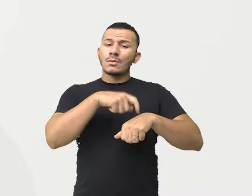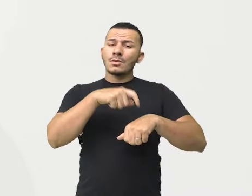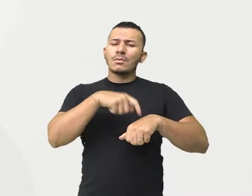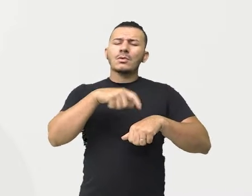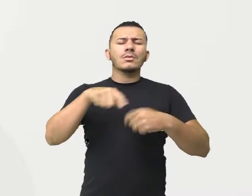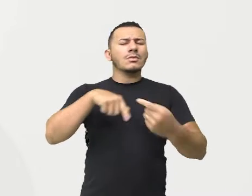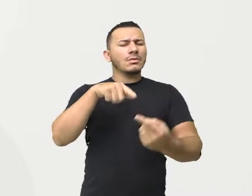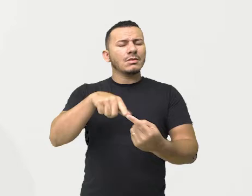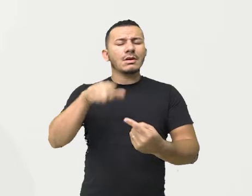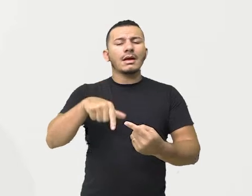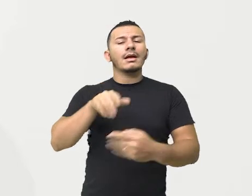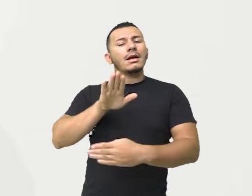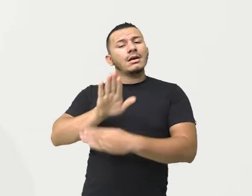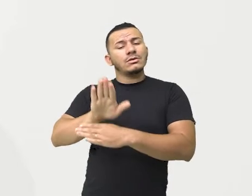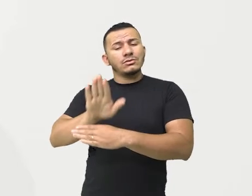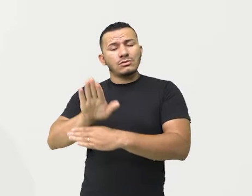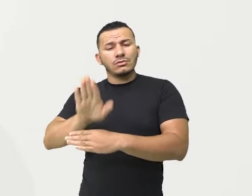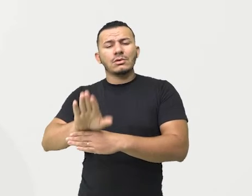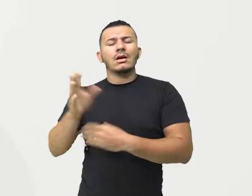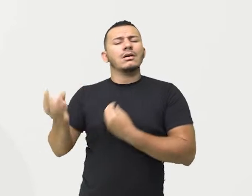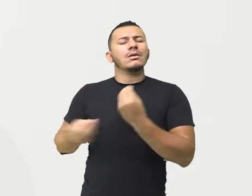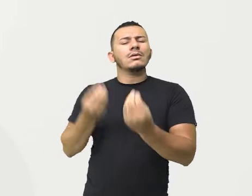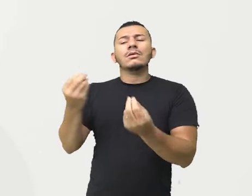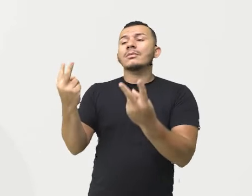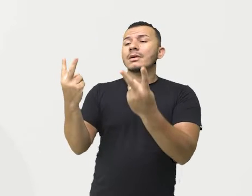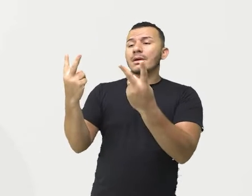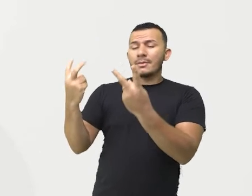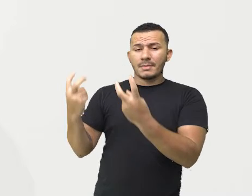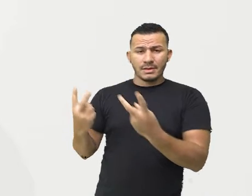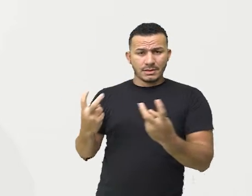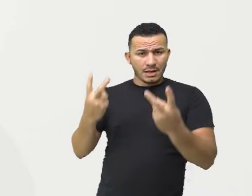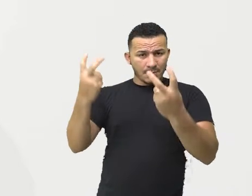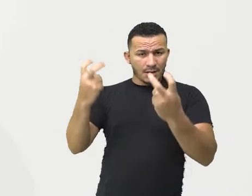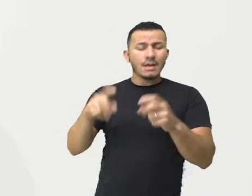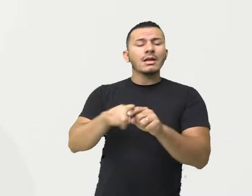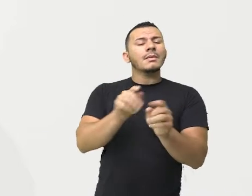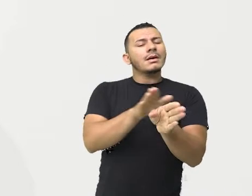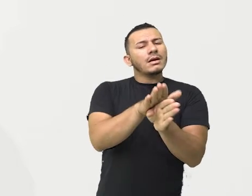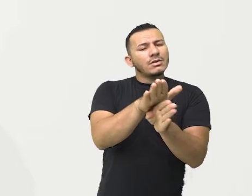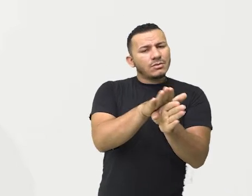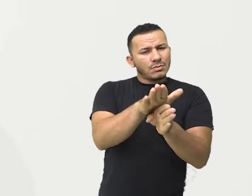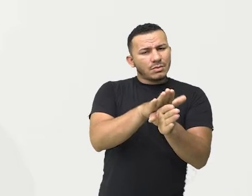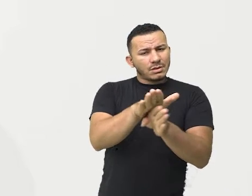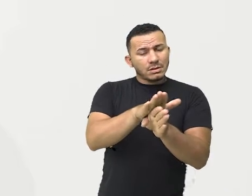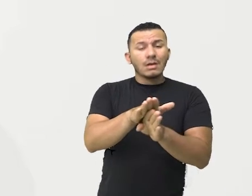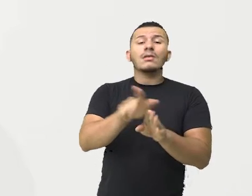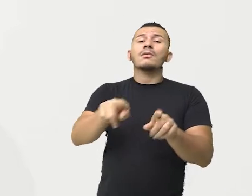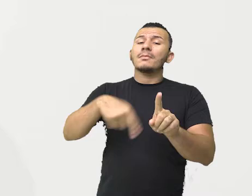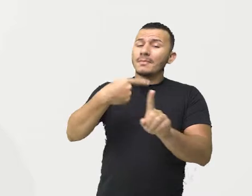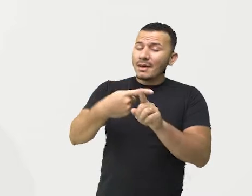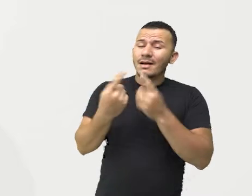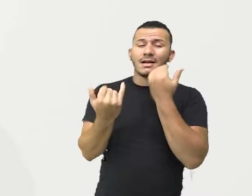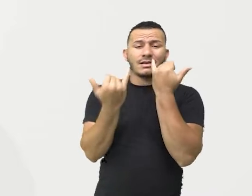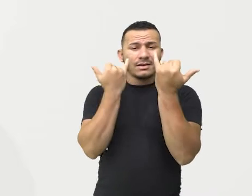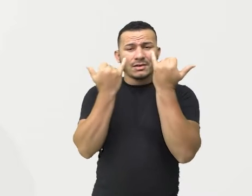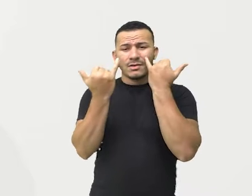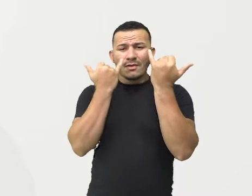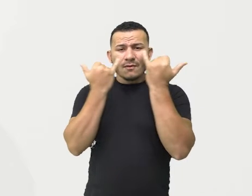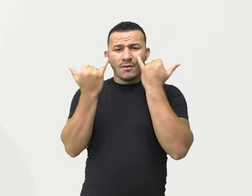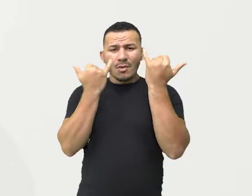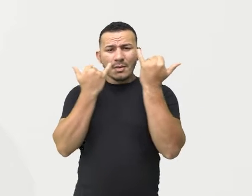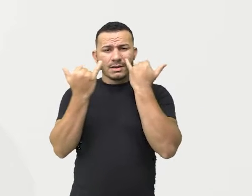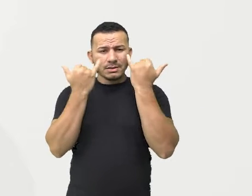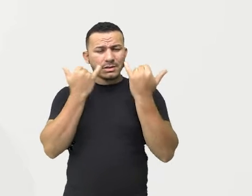auxilia principalmente na identificação, instrução e informação